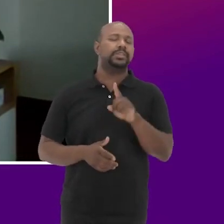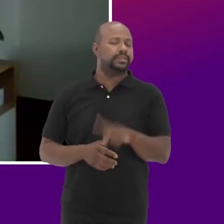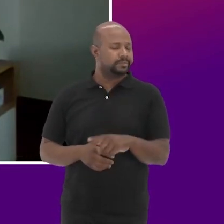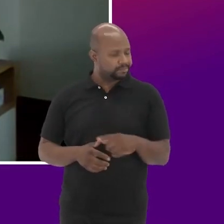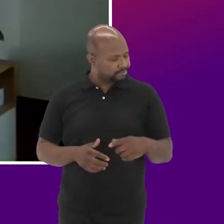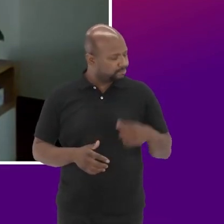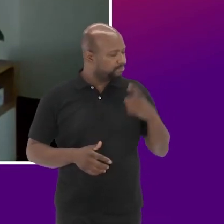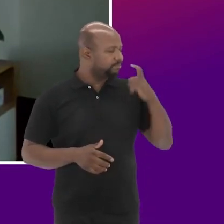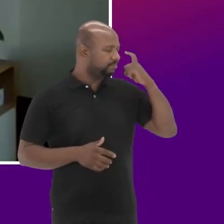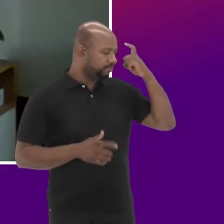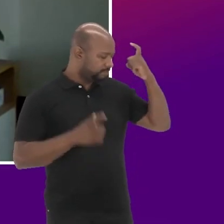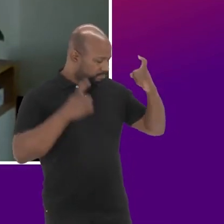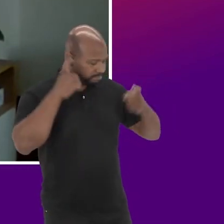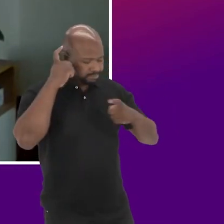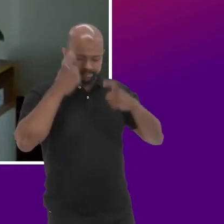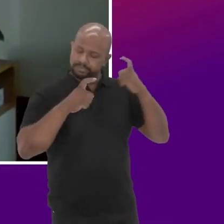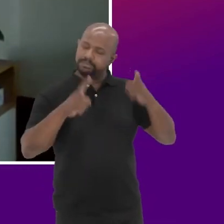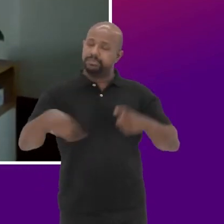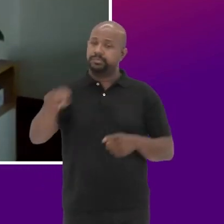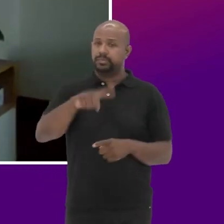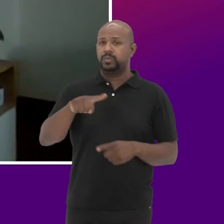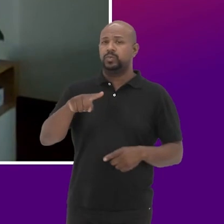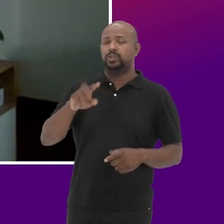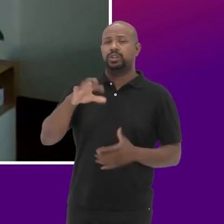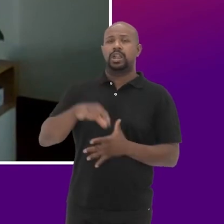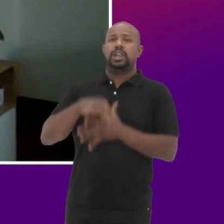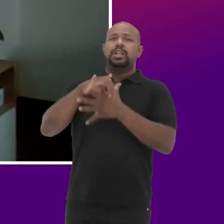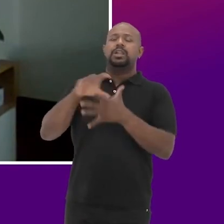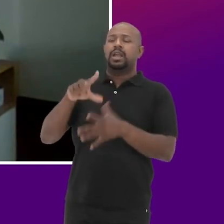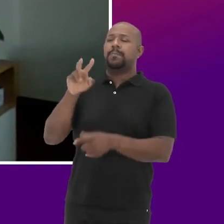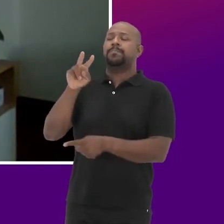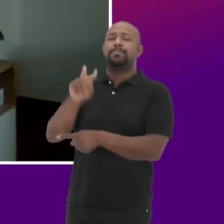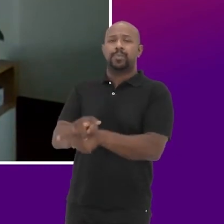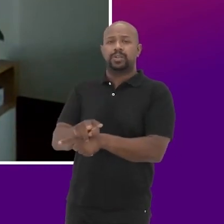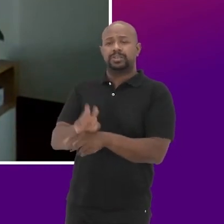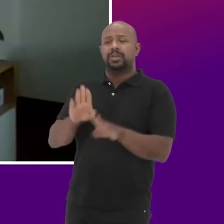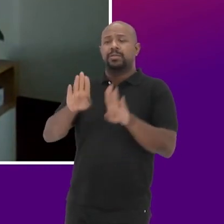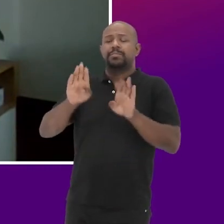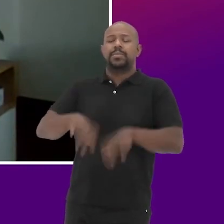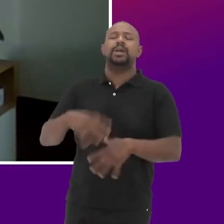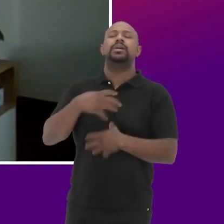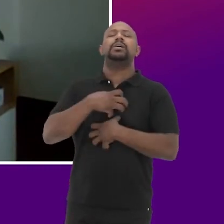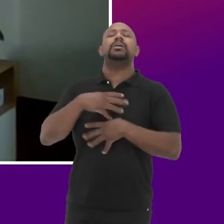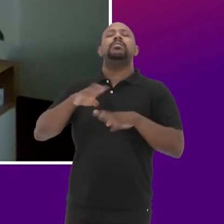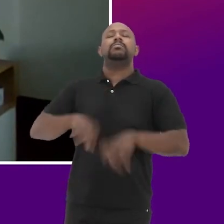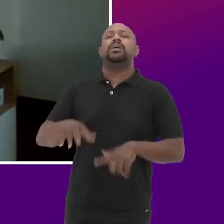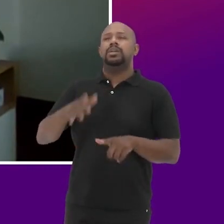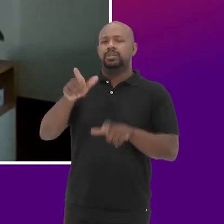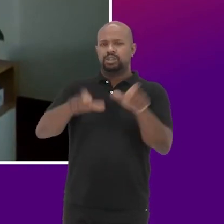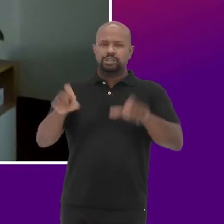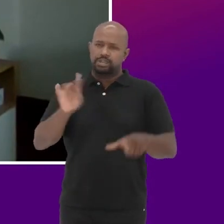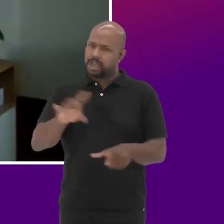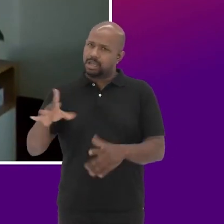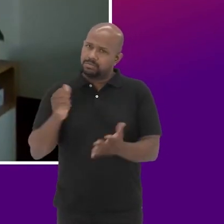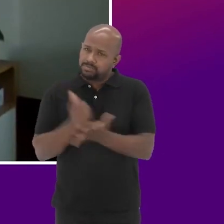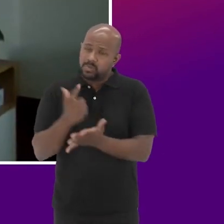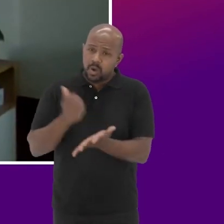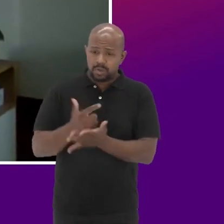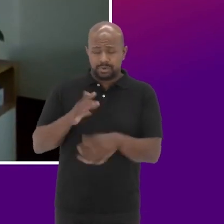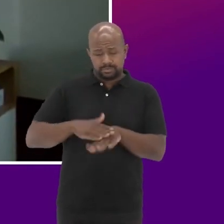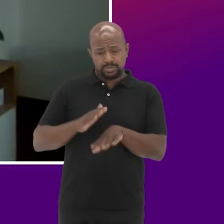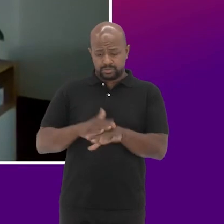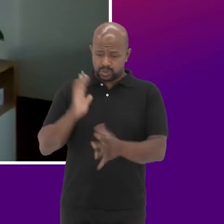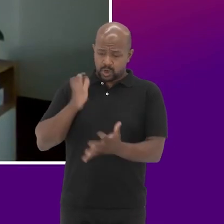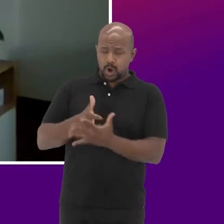Essa é uma das grandes preocupações das autoridades, que é a proteção e o bem-estar dos consumidores, daqueles